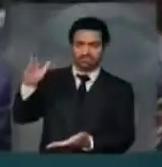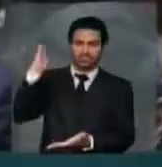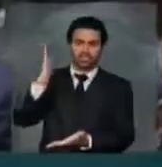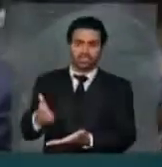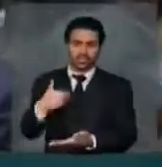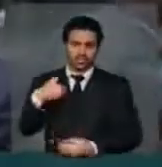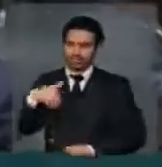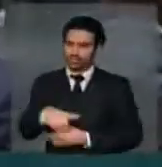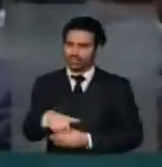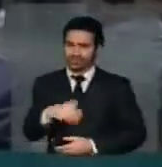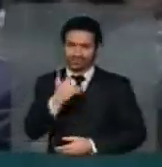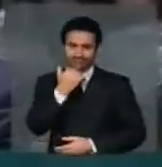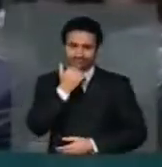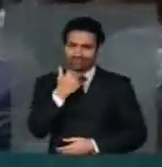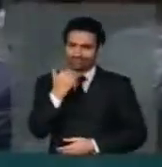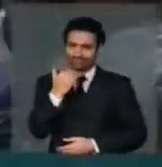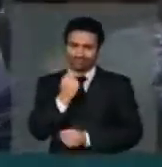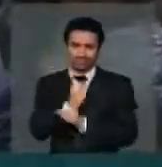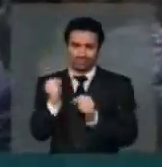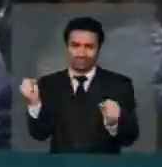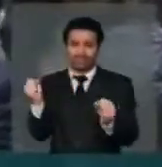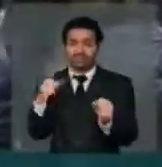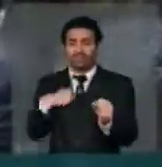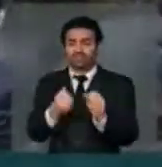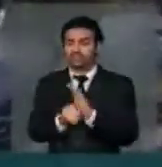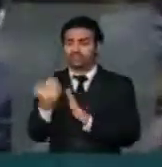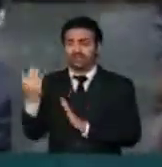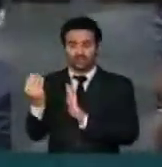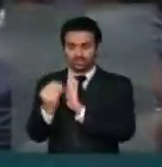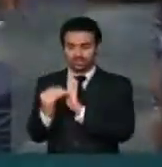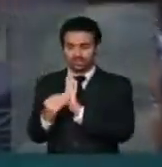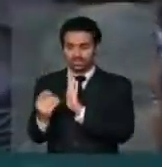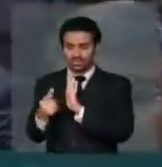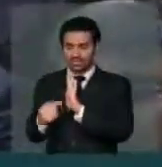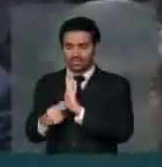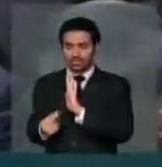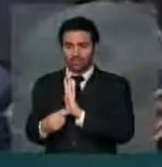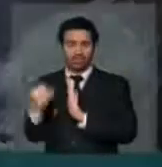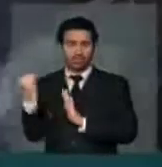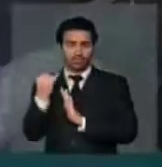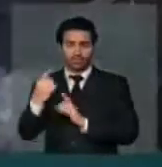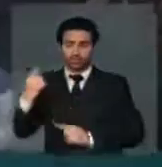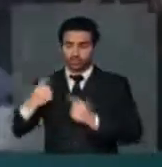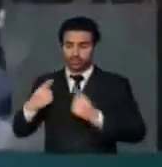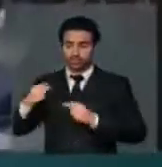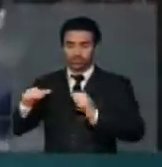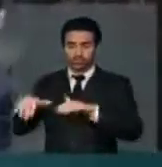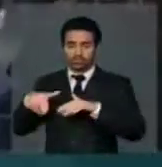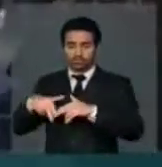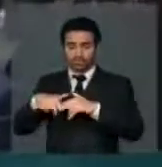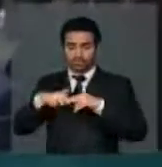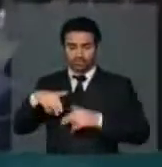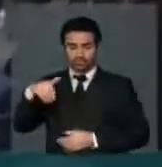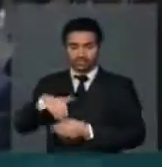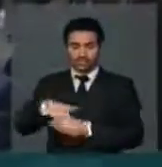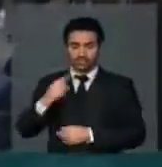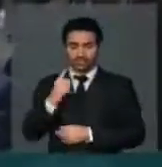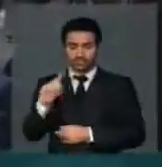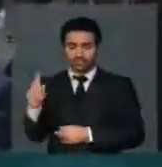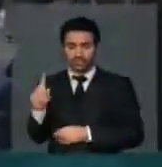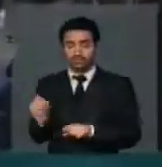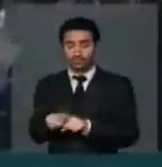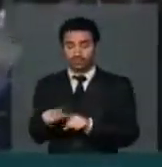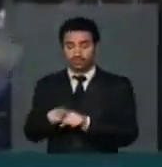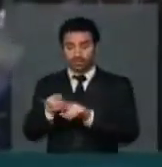uma proposta como essa, que envolve várias emendas importantes para a discussão em plenário. Daí é votarmos não e lembrar